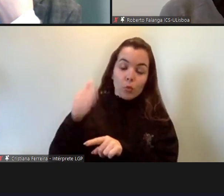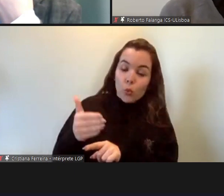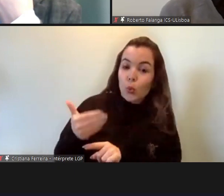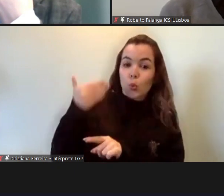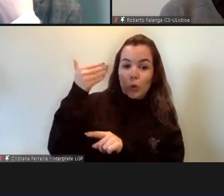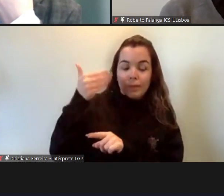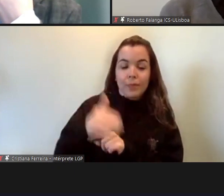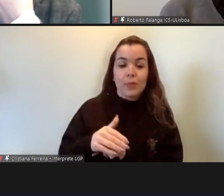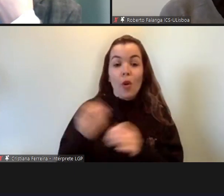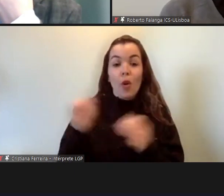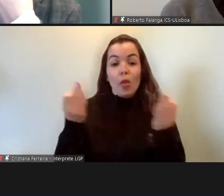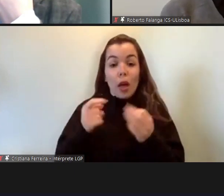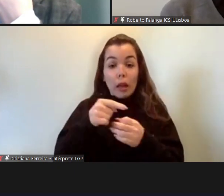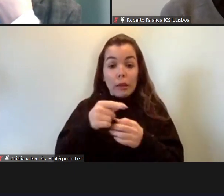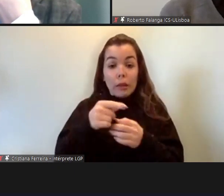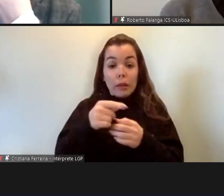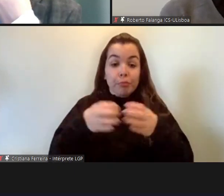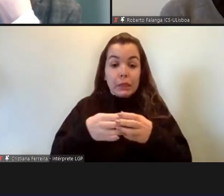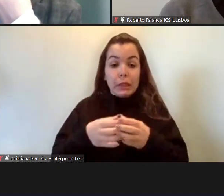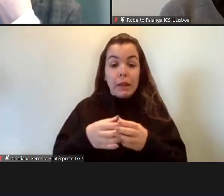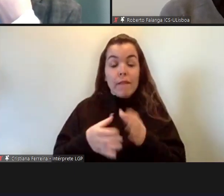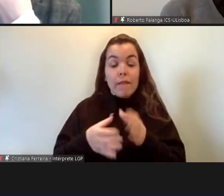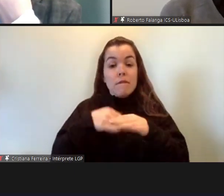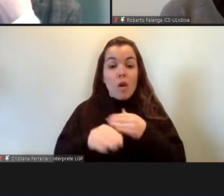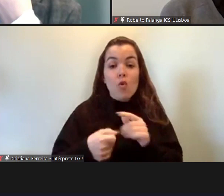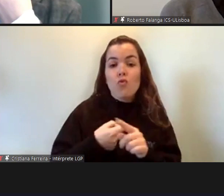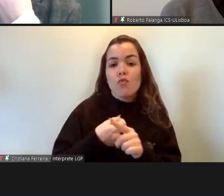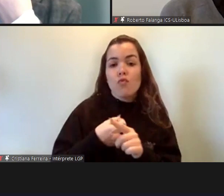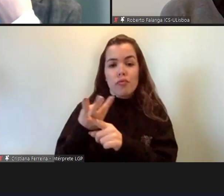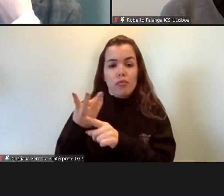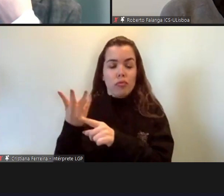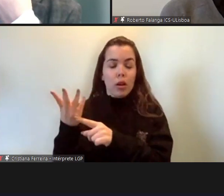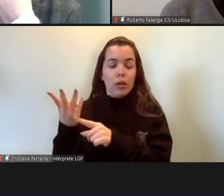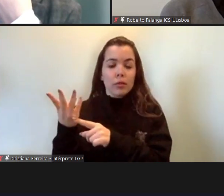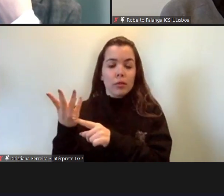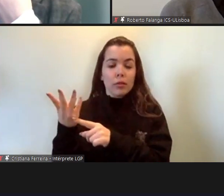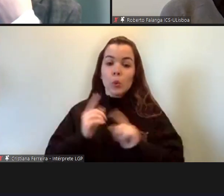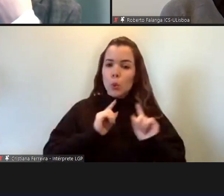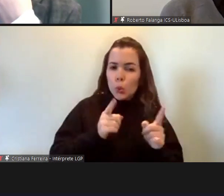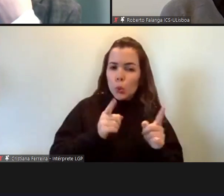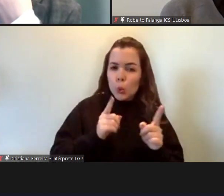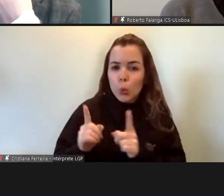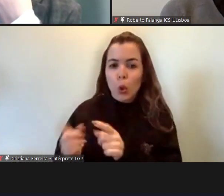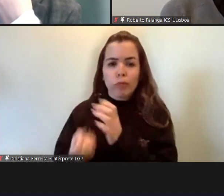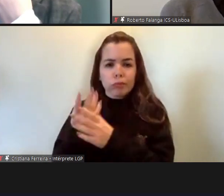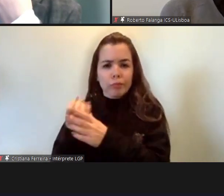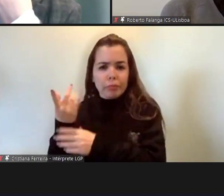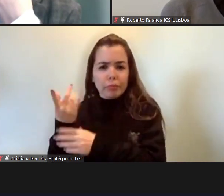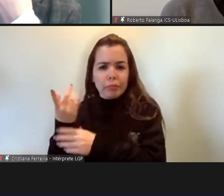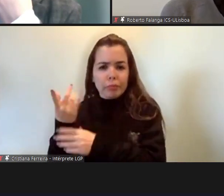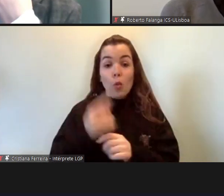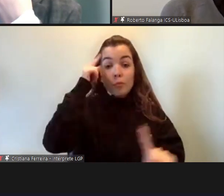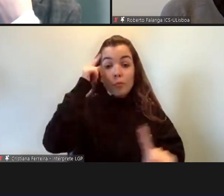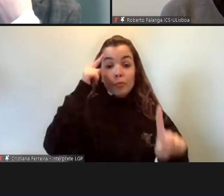tem realizado bastantes, digamos, iniciativas para explorar